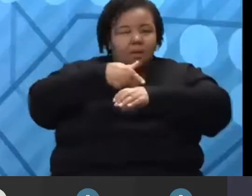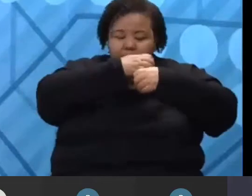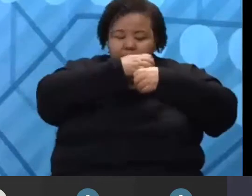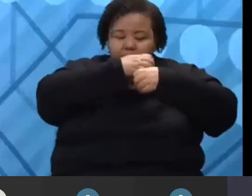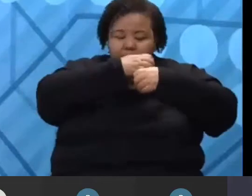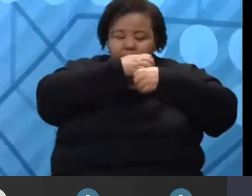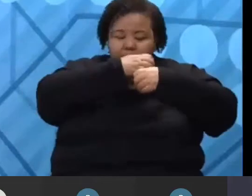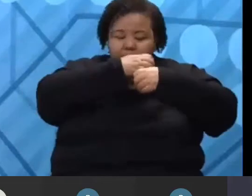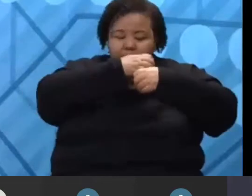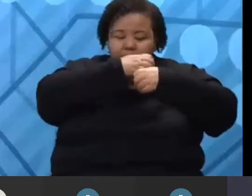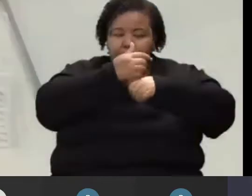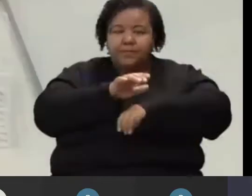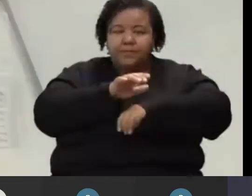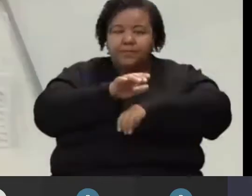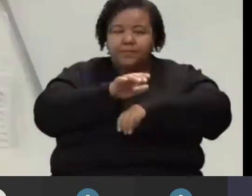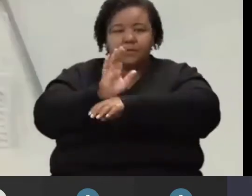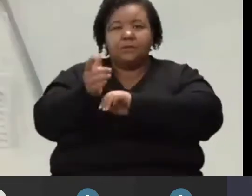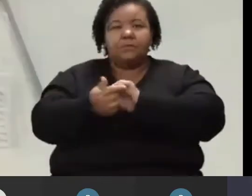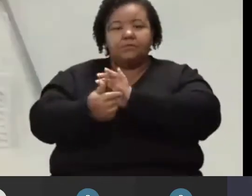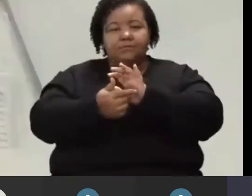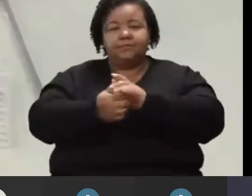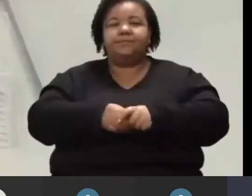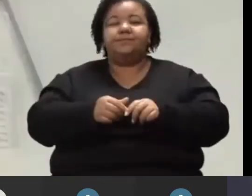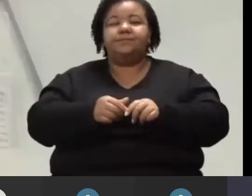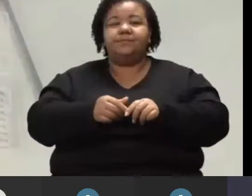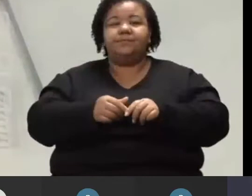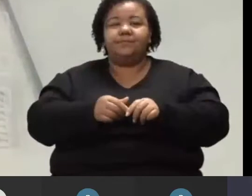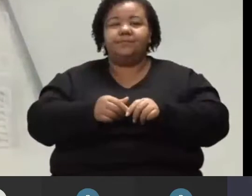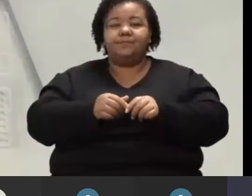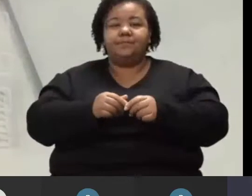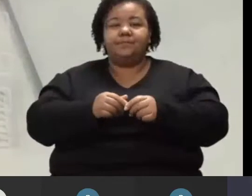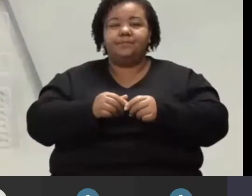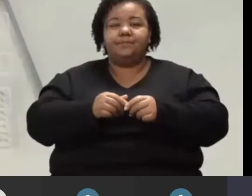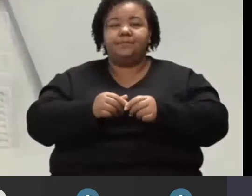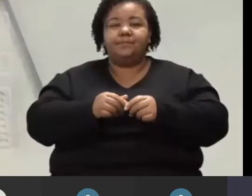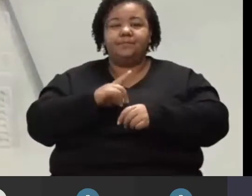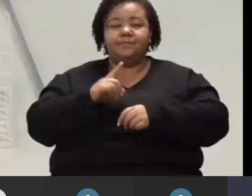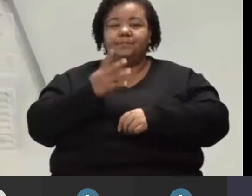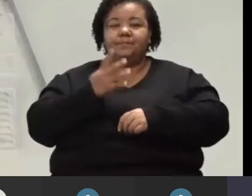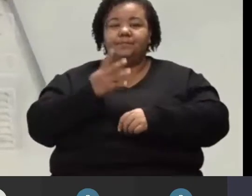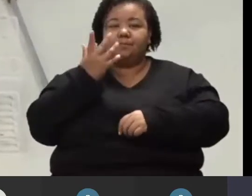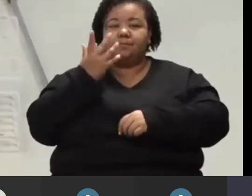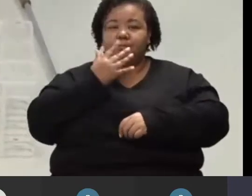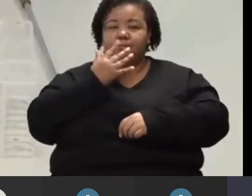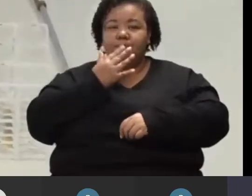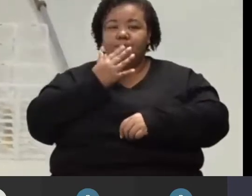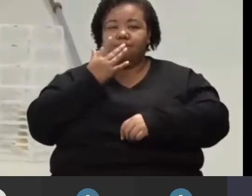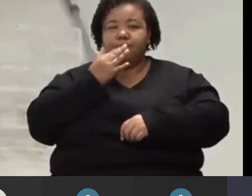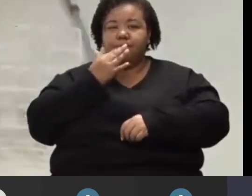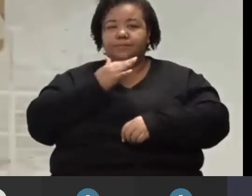você como fazer esse procedimento. Então, nós temos ali o azul de algodão, nosso corante.